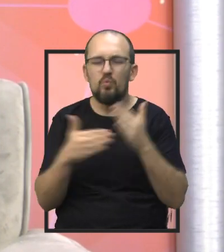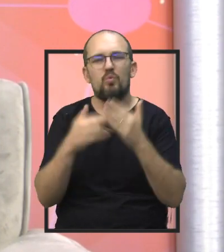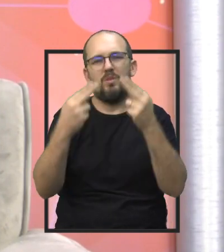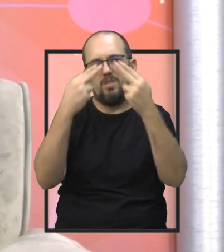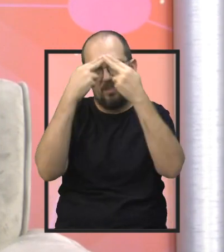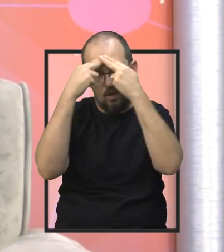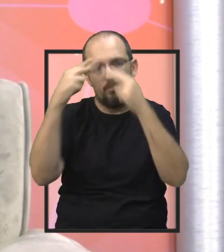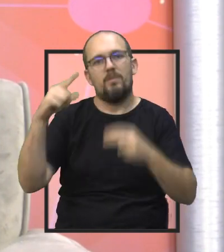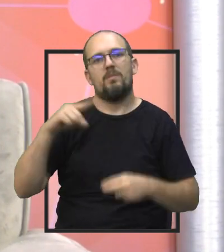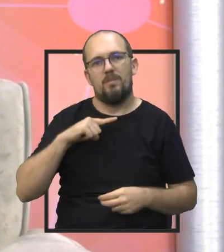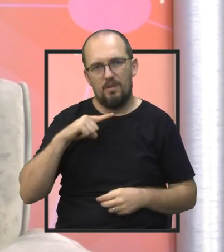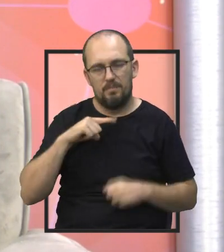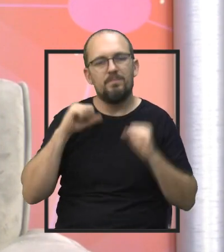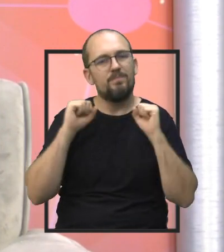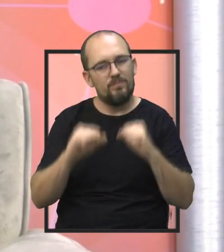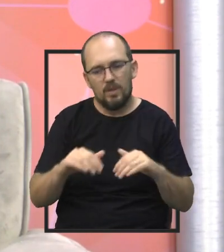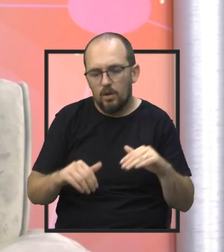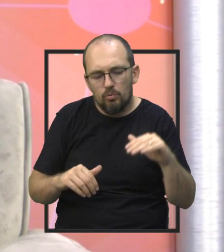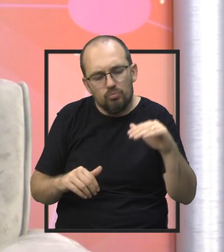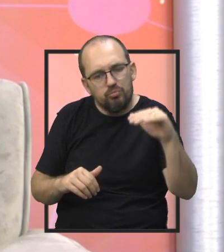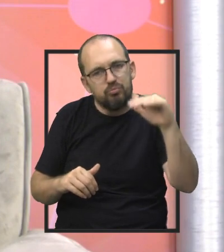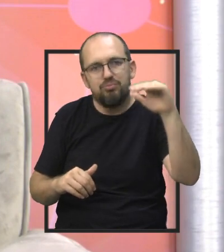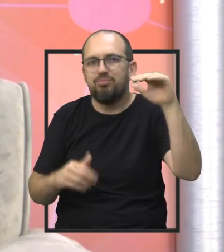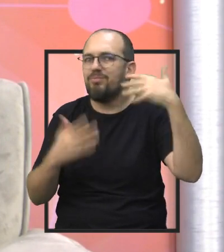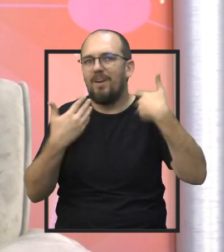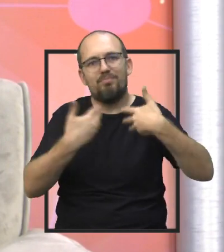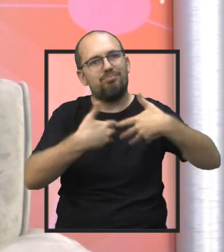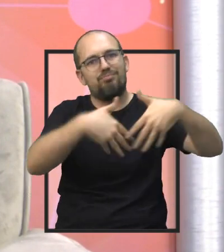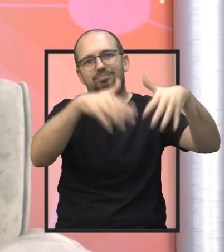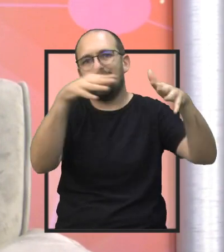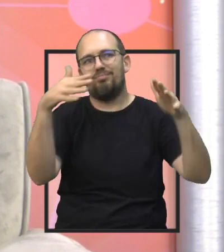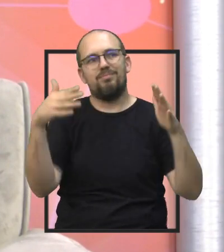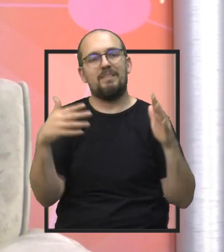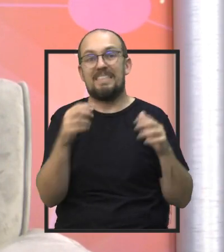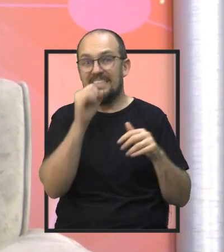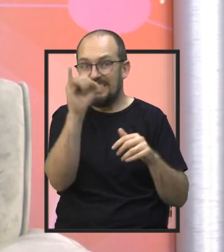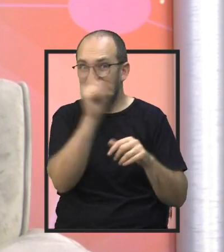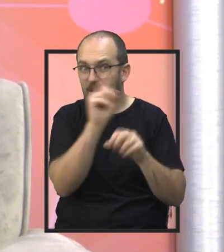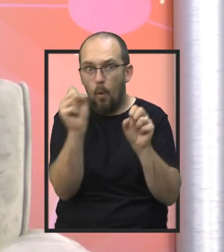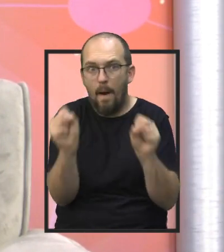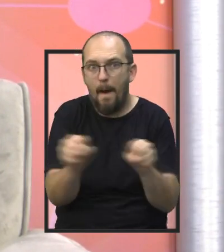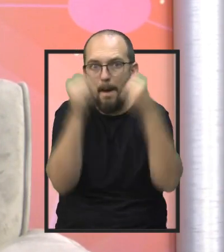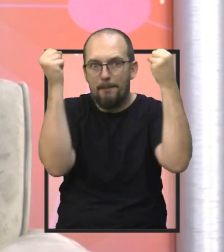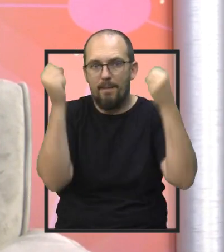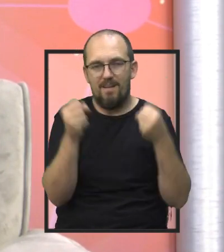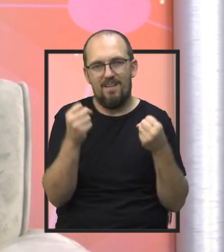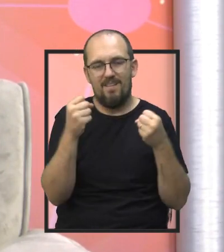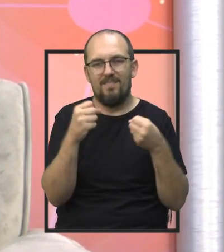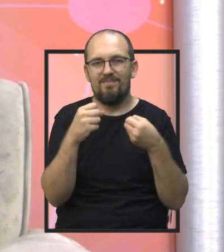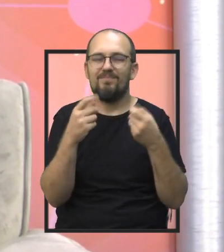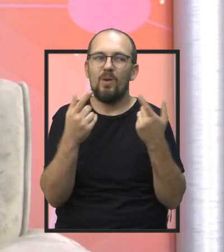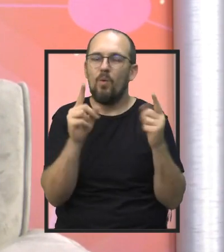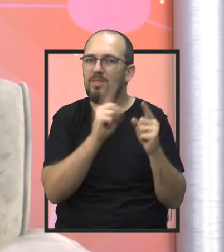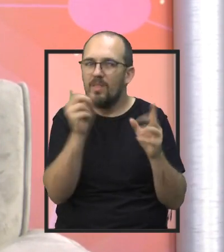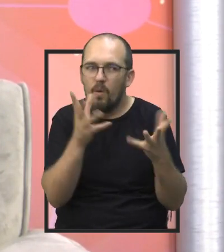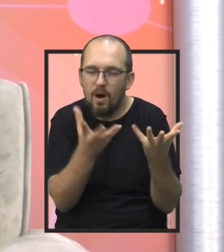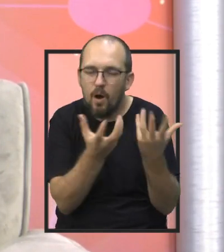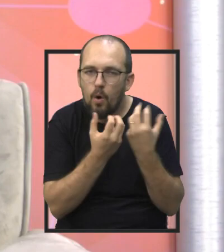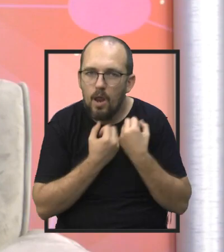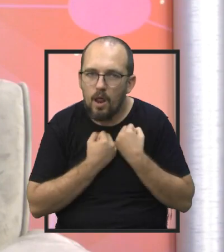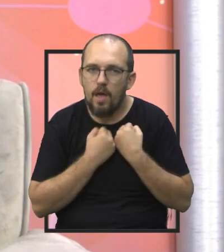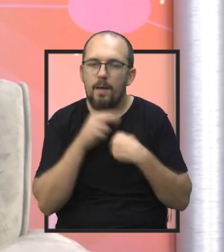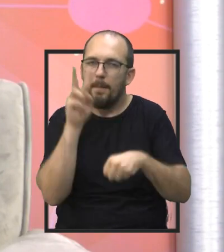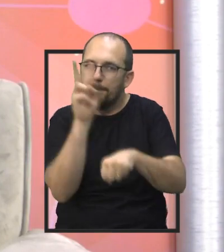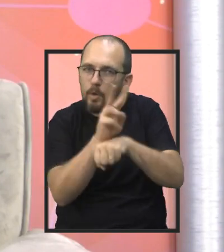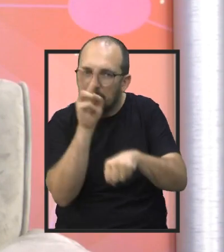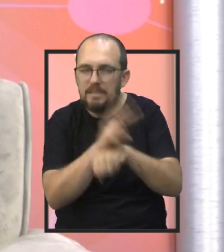trauma que essa criança, né, vai levar, se não houver uma ruptura dessa violência, um acolhimento e uma